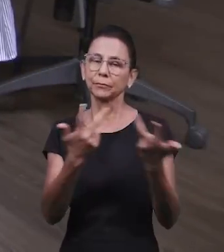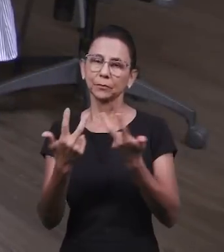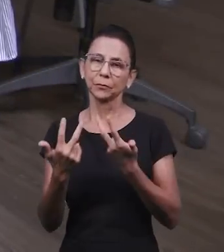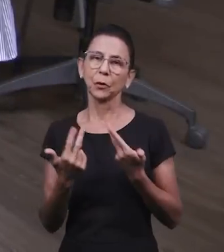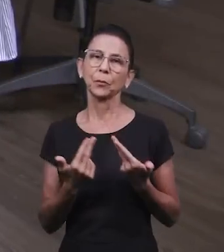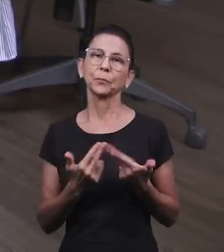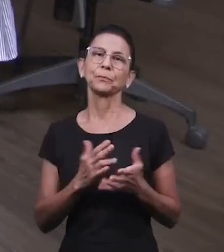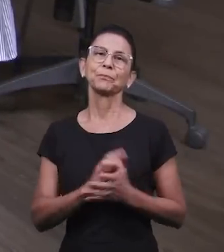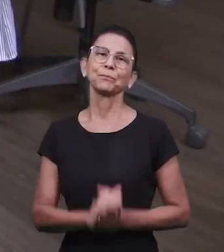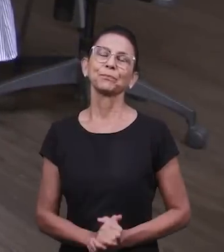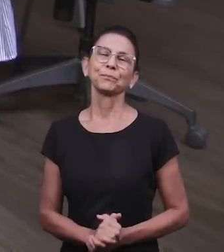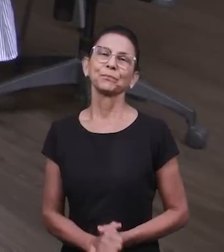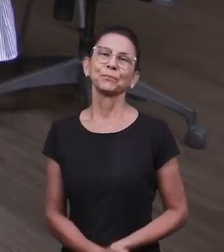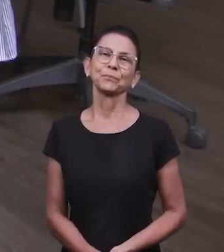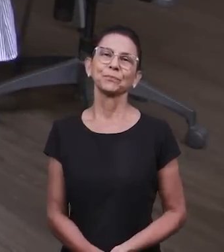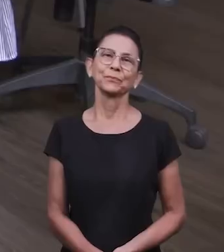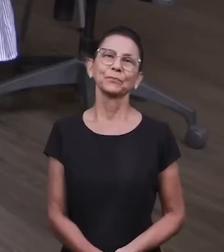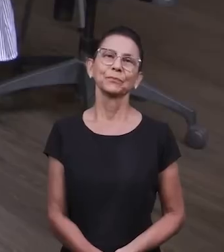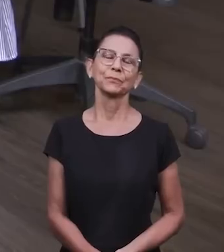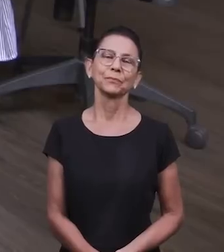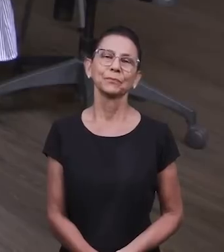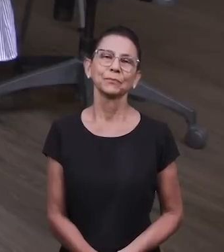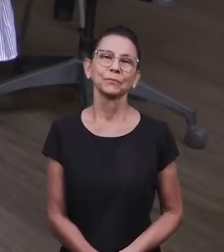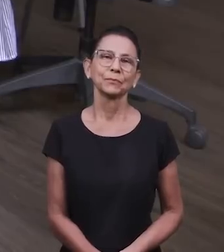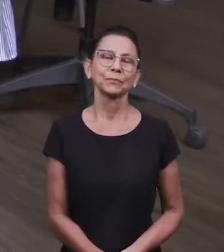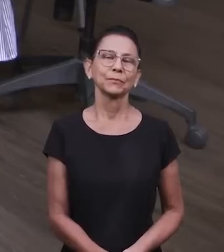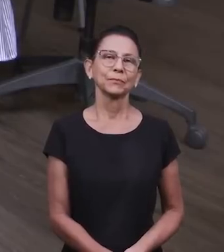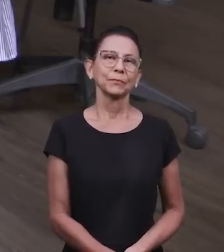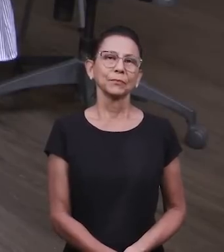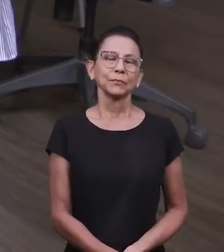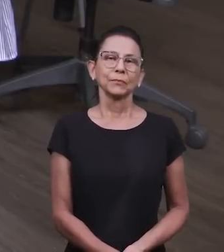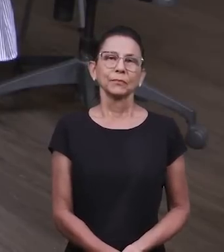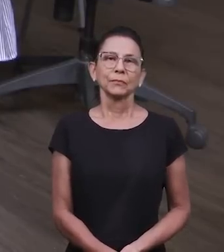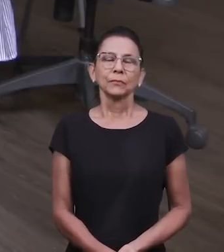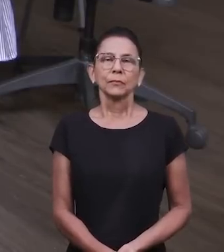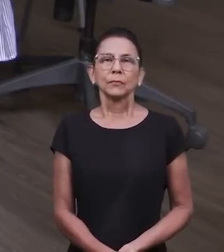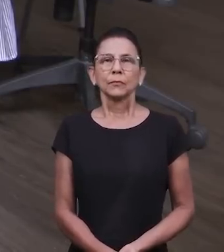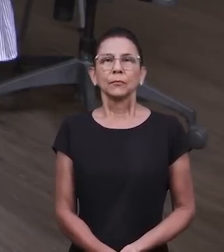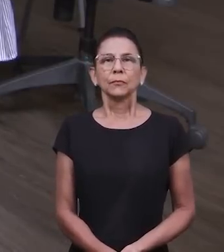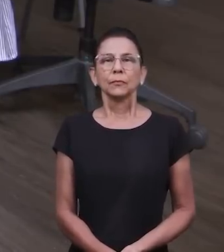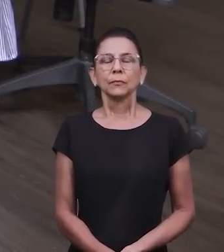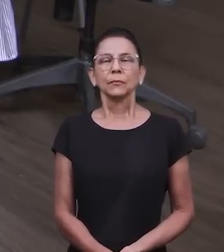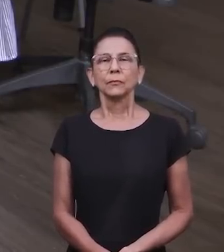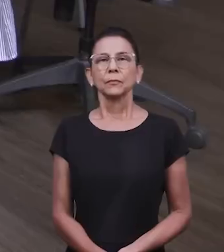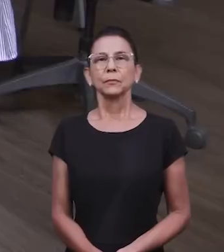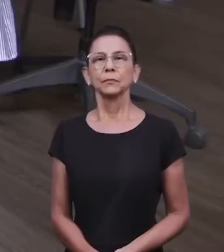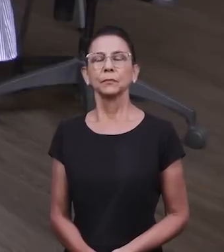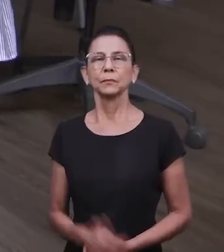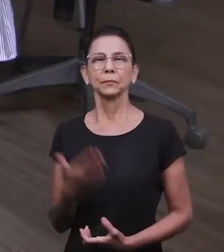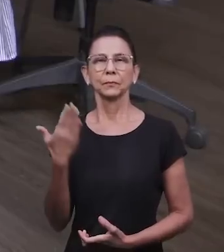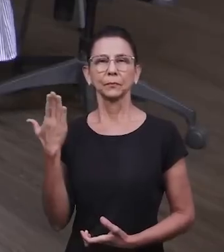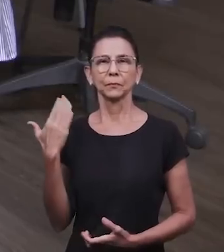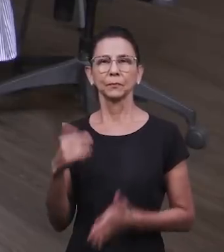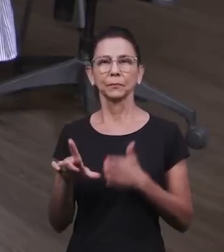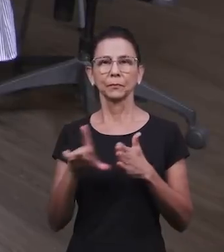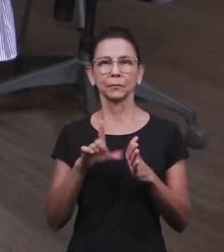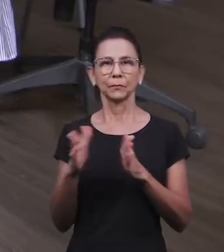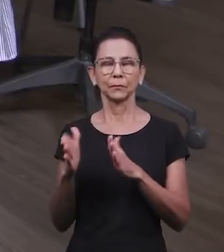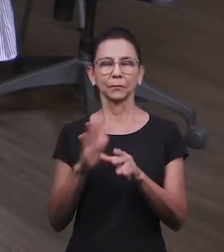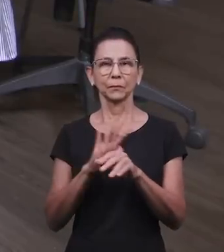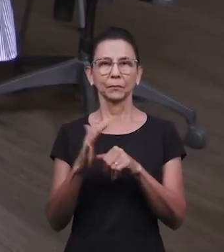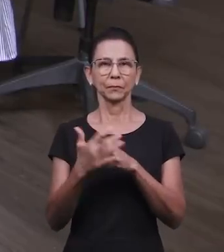falando com alguém nesse momento. Essa é a nossa experiência. Há algum tempo atrás, antes da